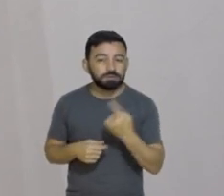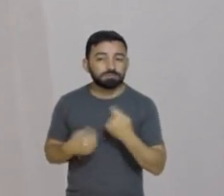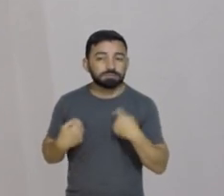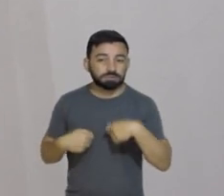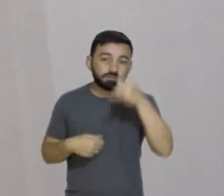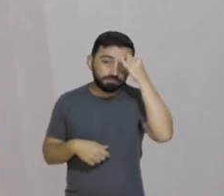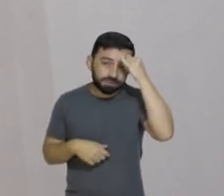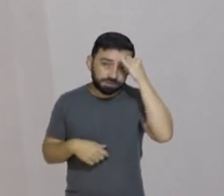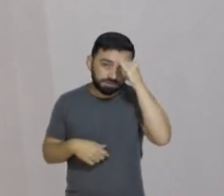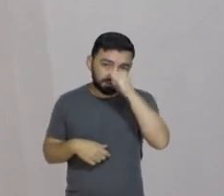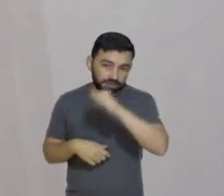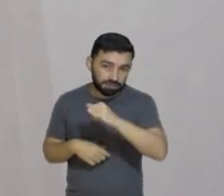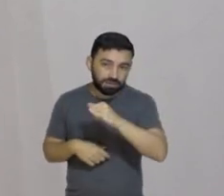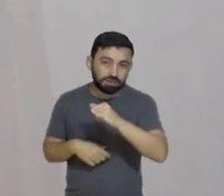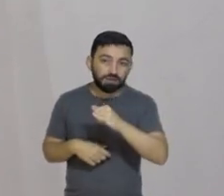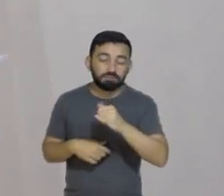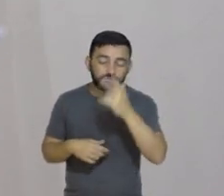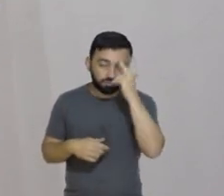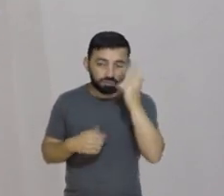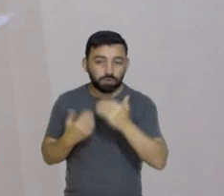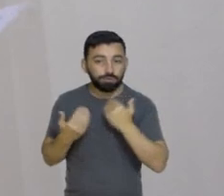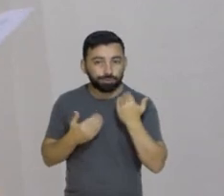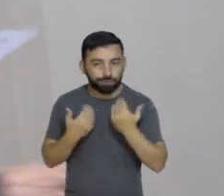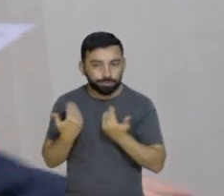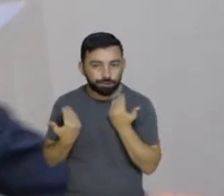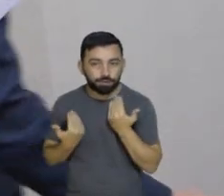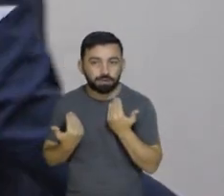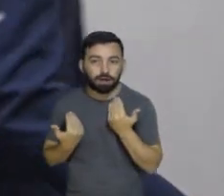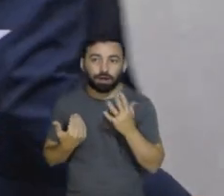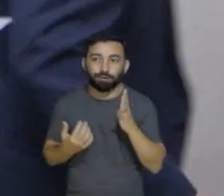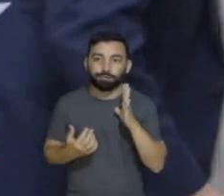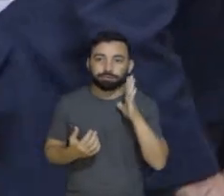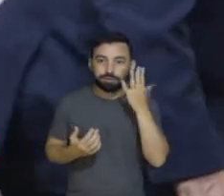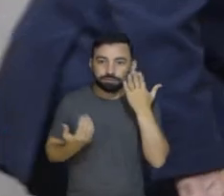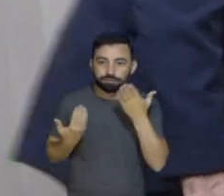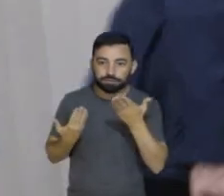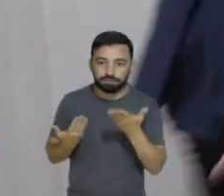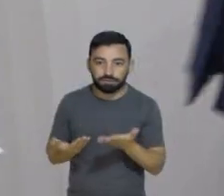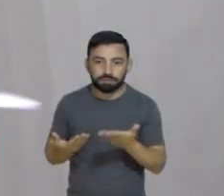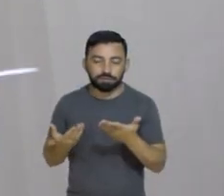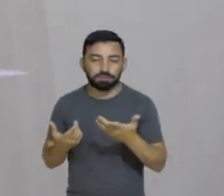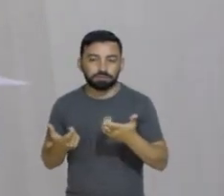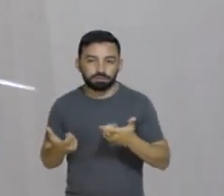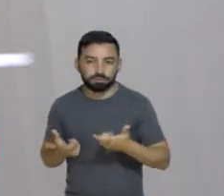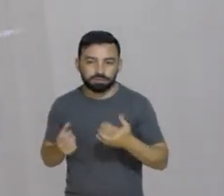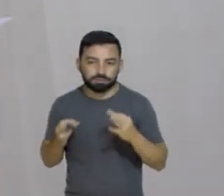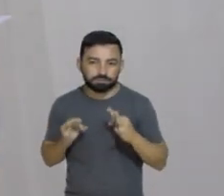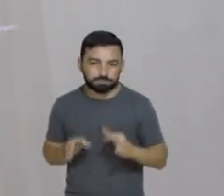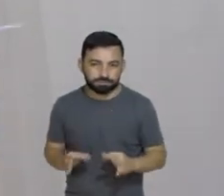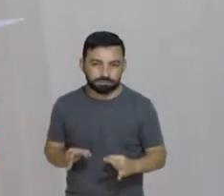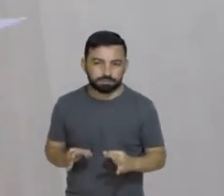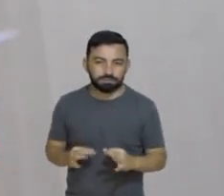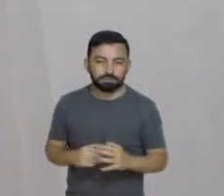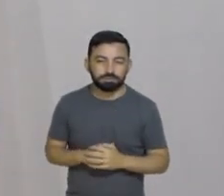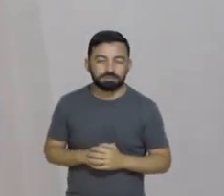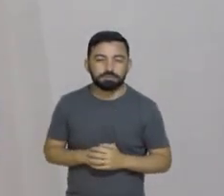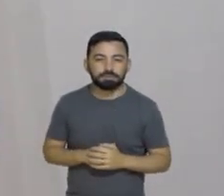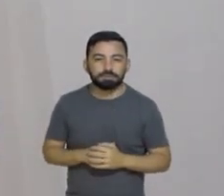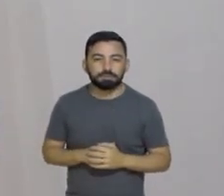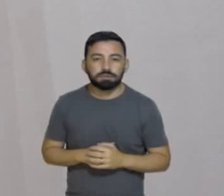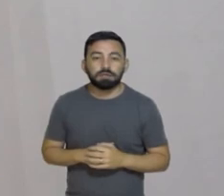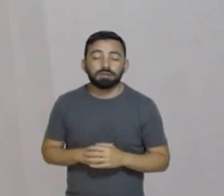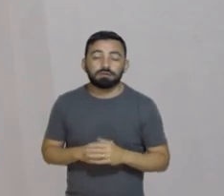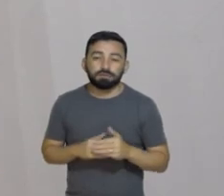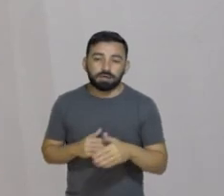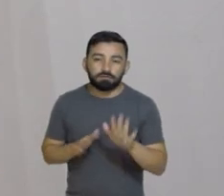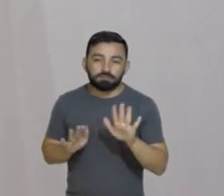evitar a perda de cidadãos catarinenses por acidente de trânsito nesses pontos específicos que são perigosos. E, para encerrar, um